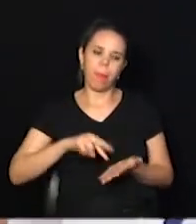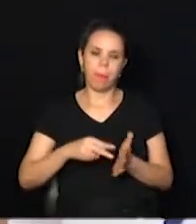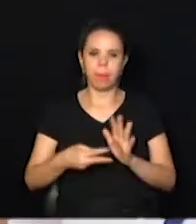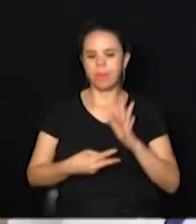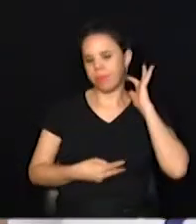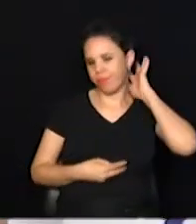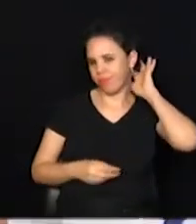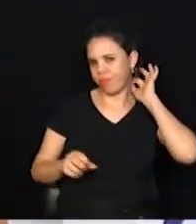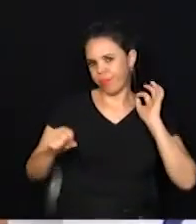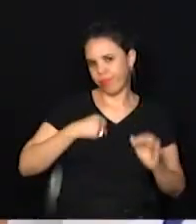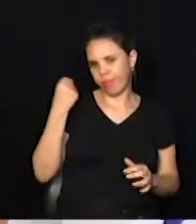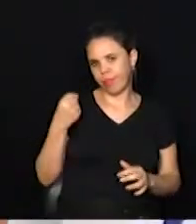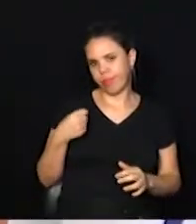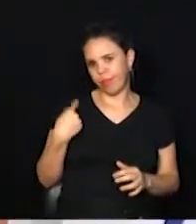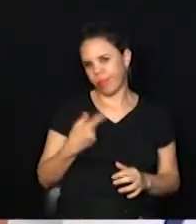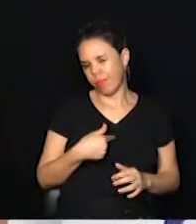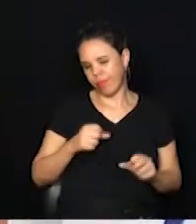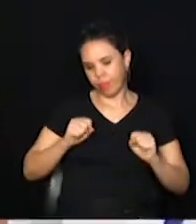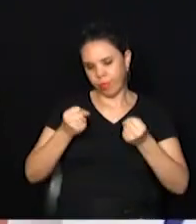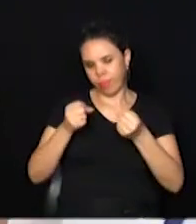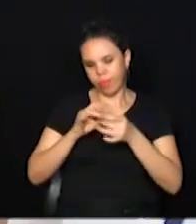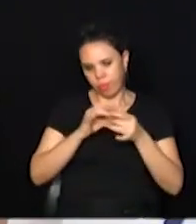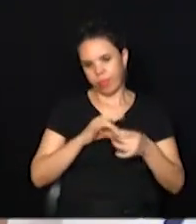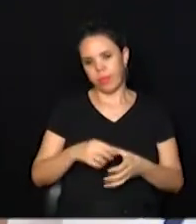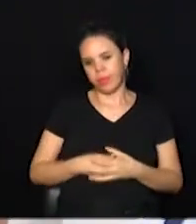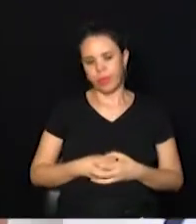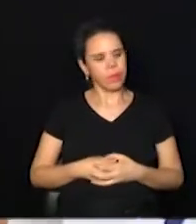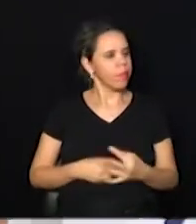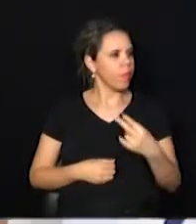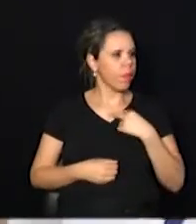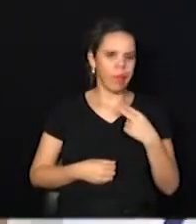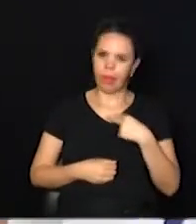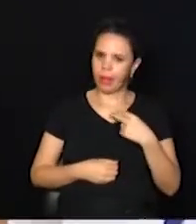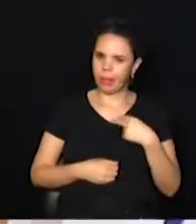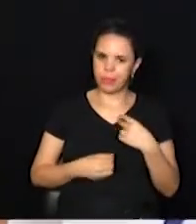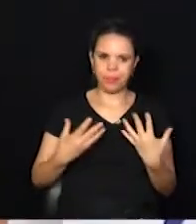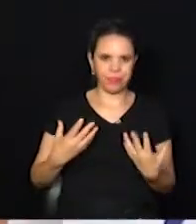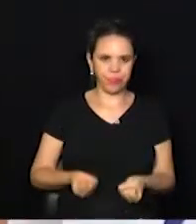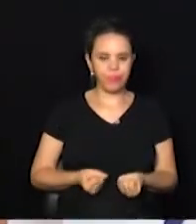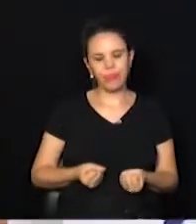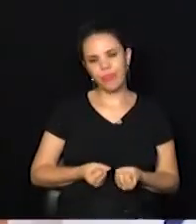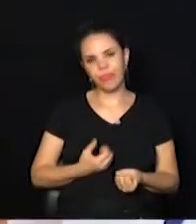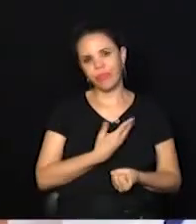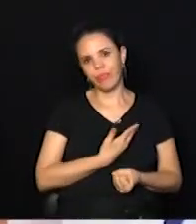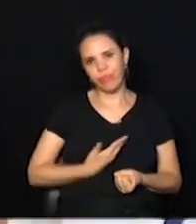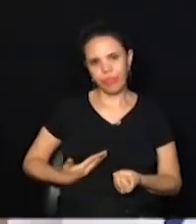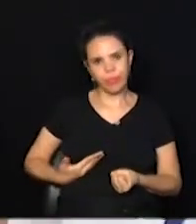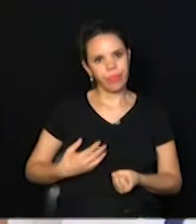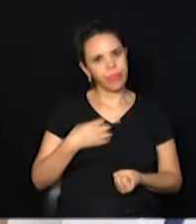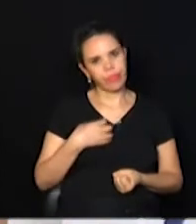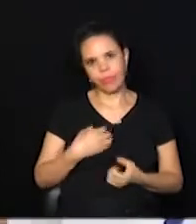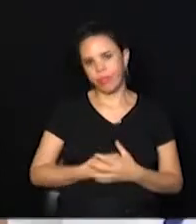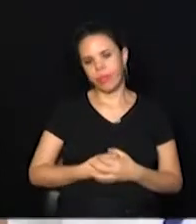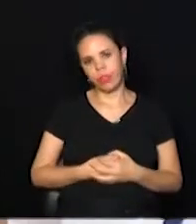nos indignar e deve nos fortalecer. Nós não podemos permitir governo dessa forma,